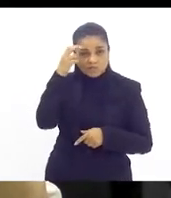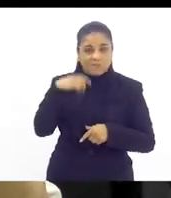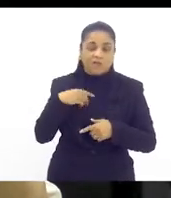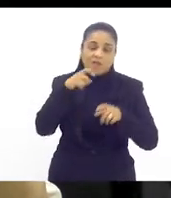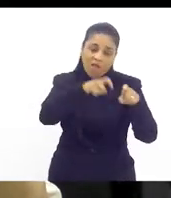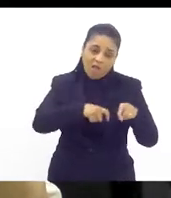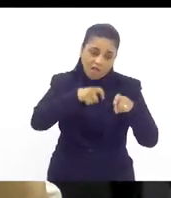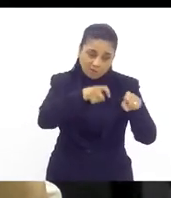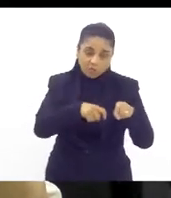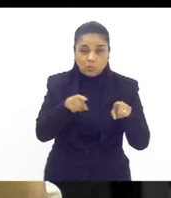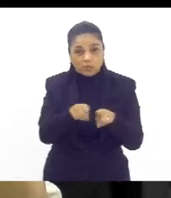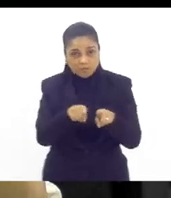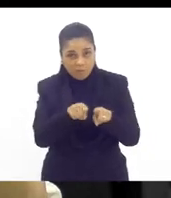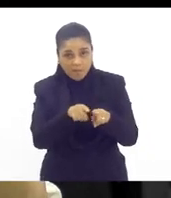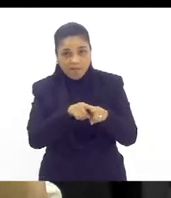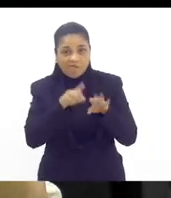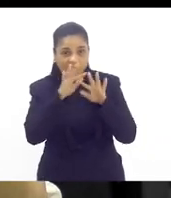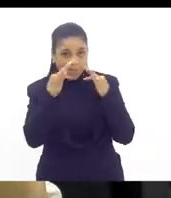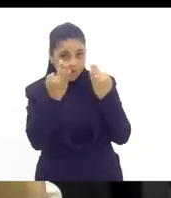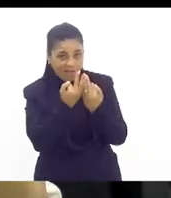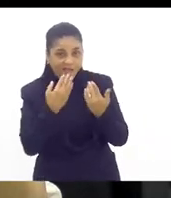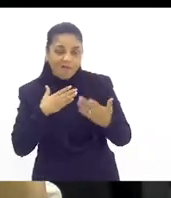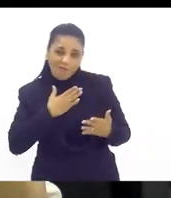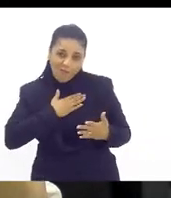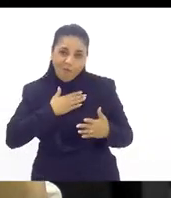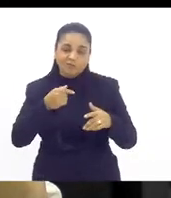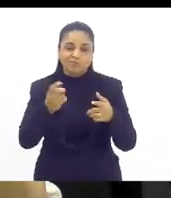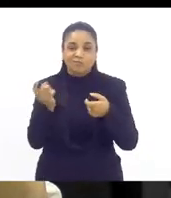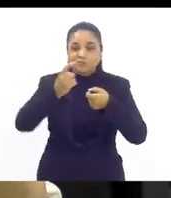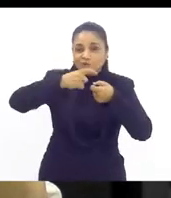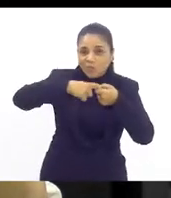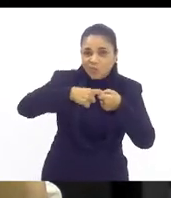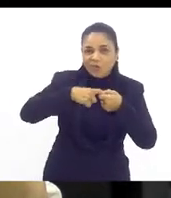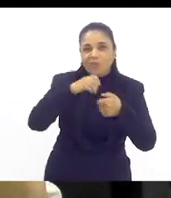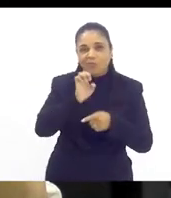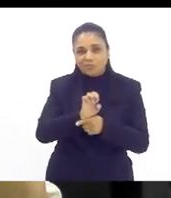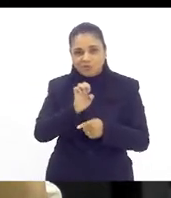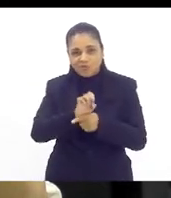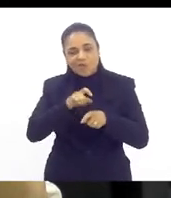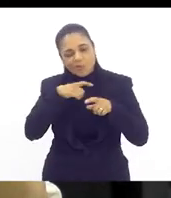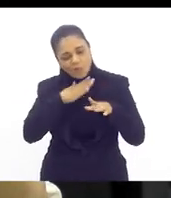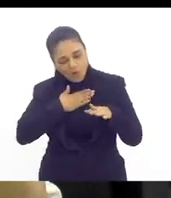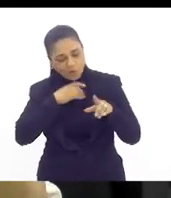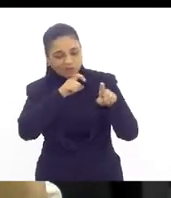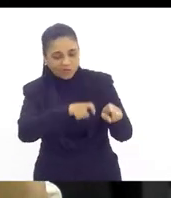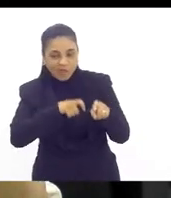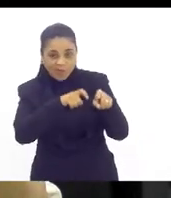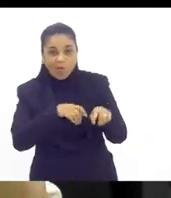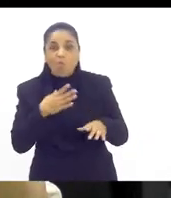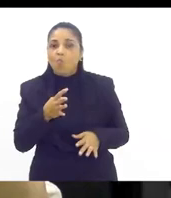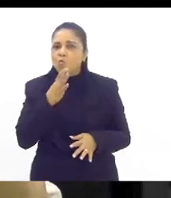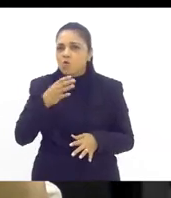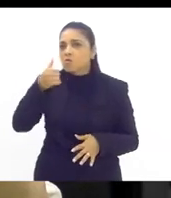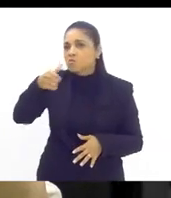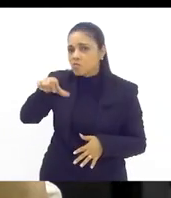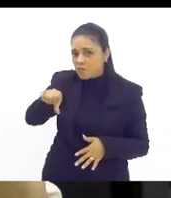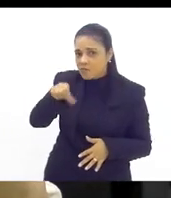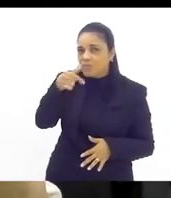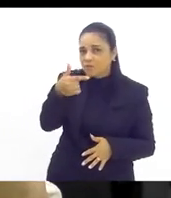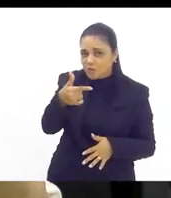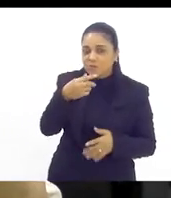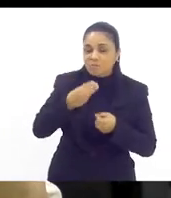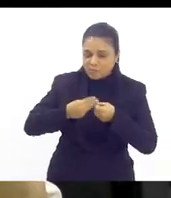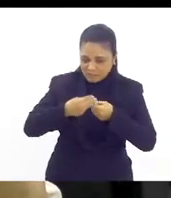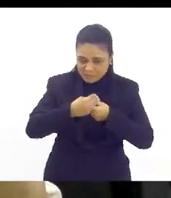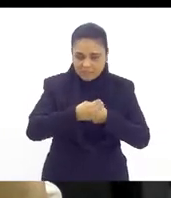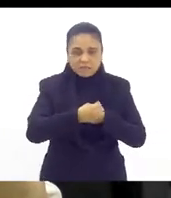Familiar gosto do interior do Estado gosto da roça conheço os 92 municípios do Estado do Rio